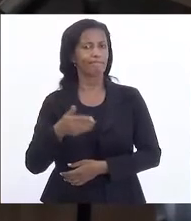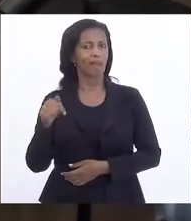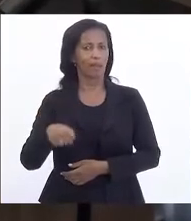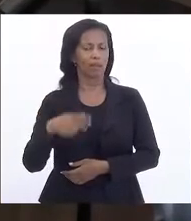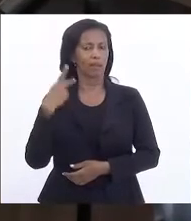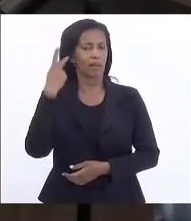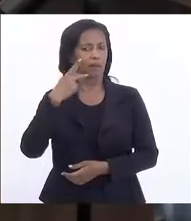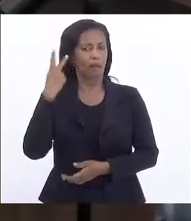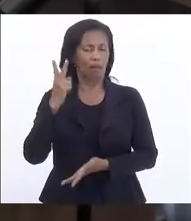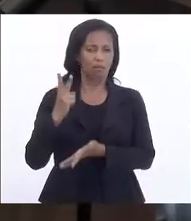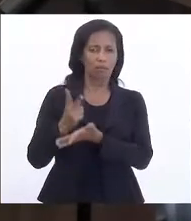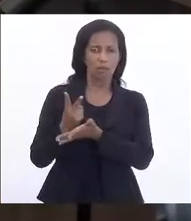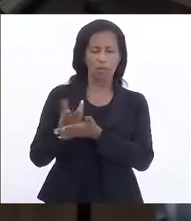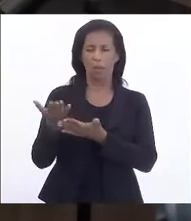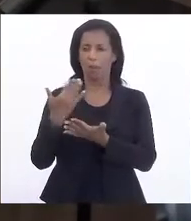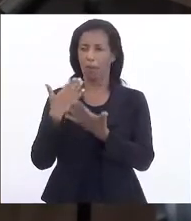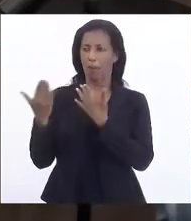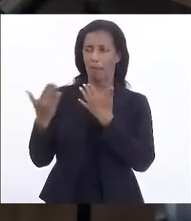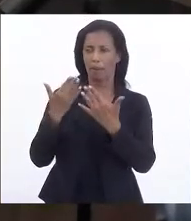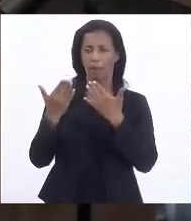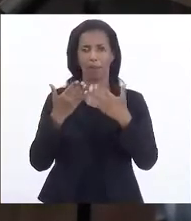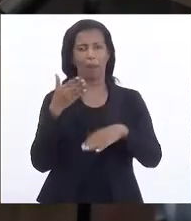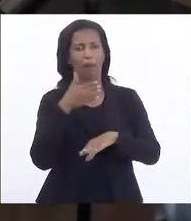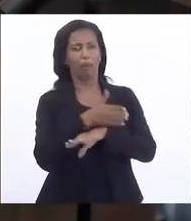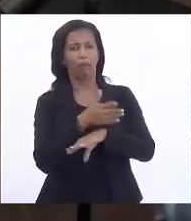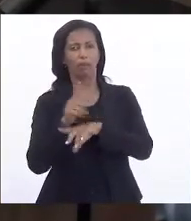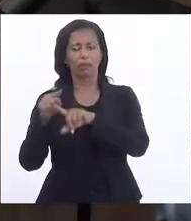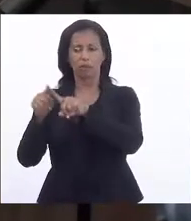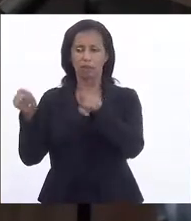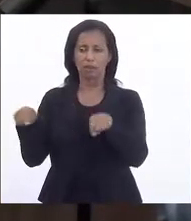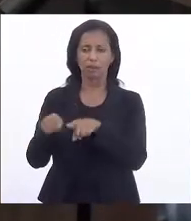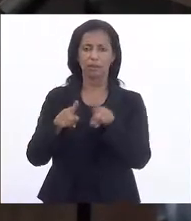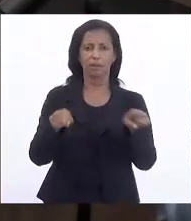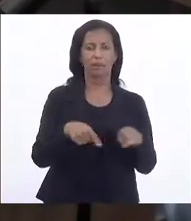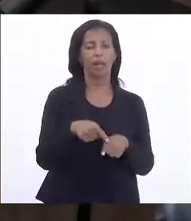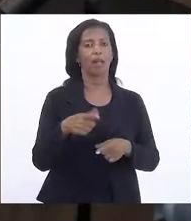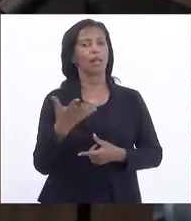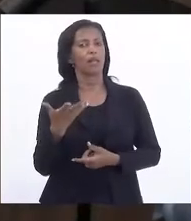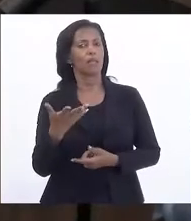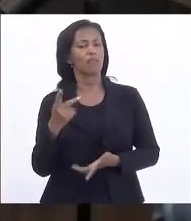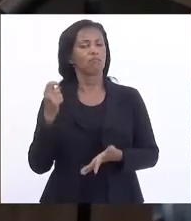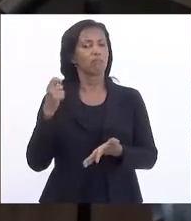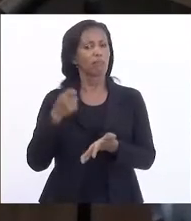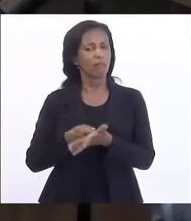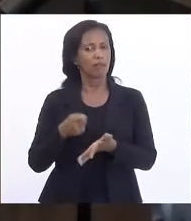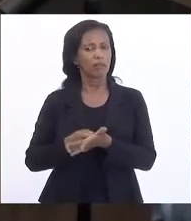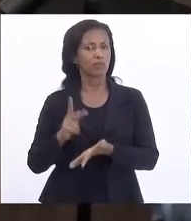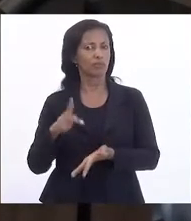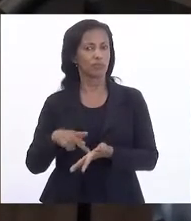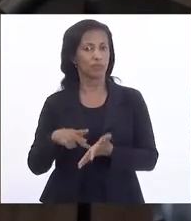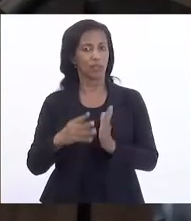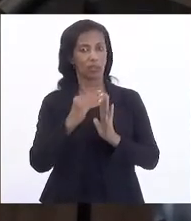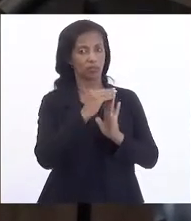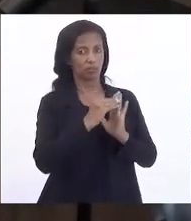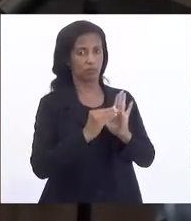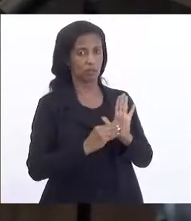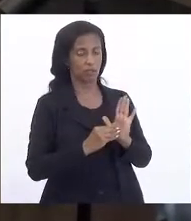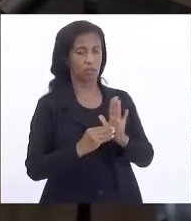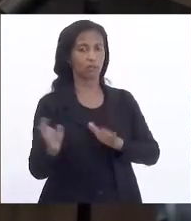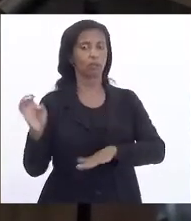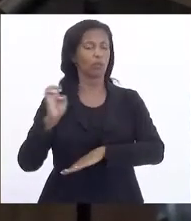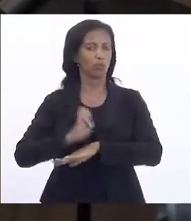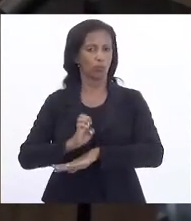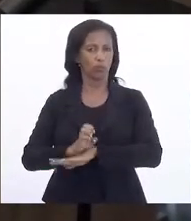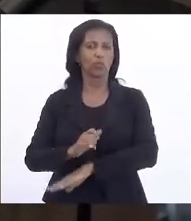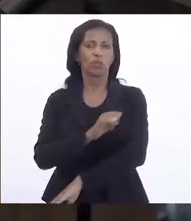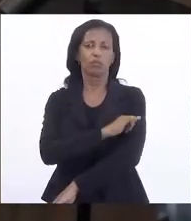parlamento sempre conversando indo aos gabinetes e tentando de fato garantir uma agenda para o estado do